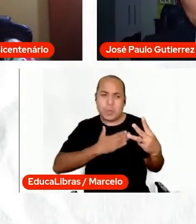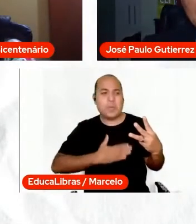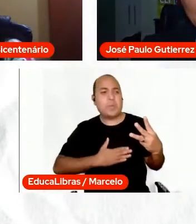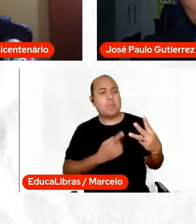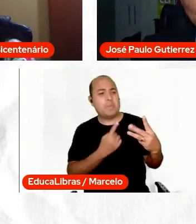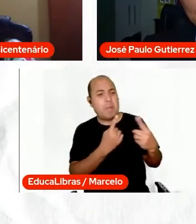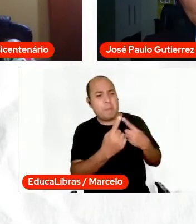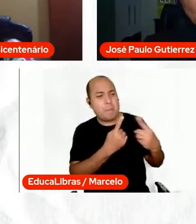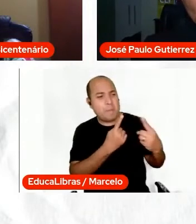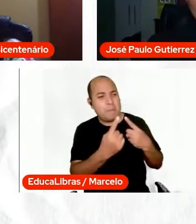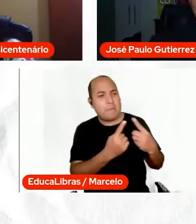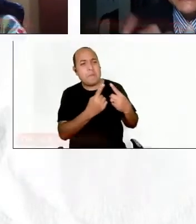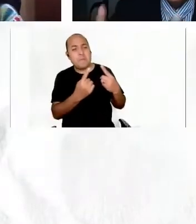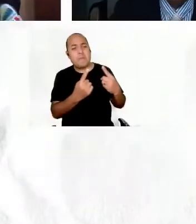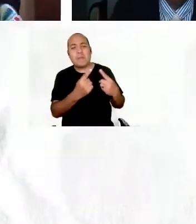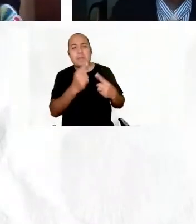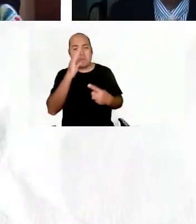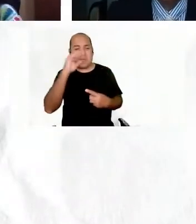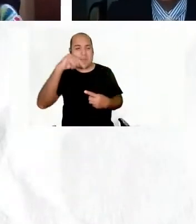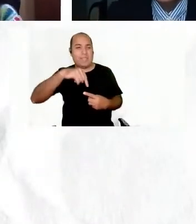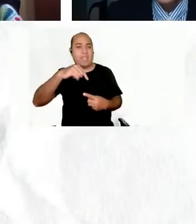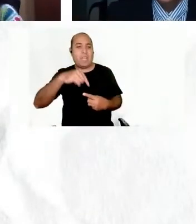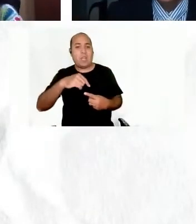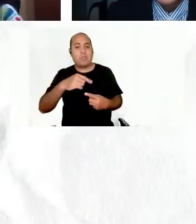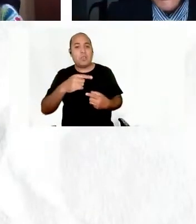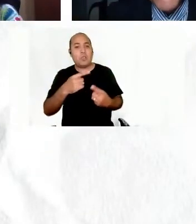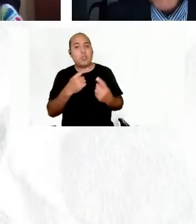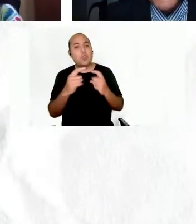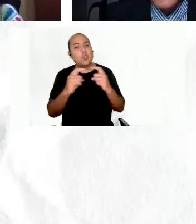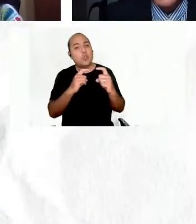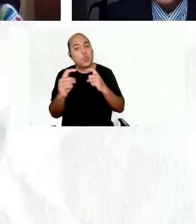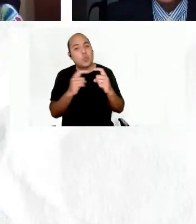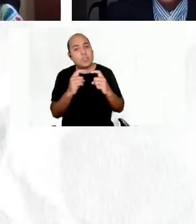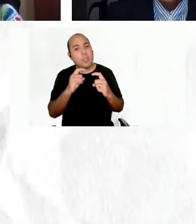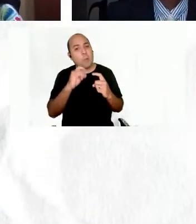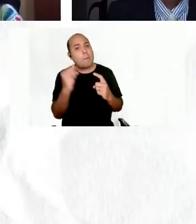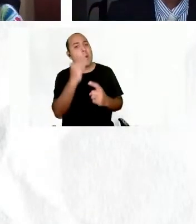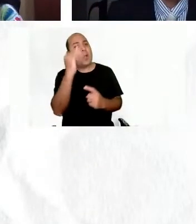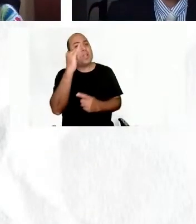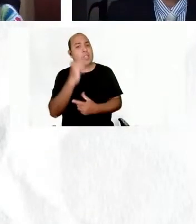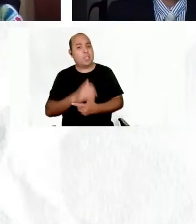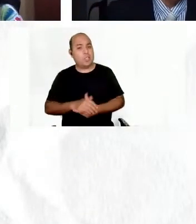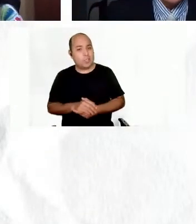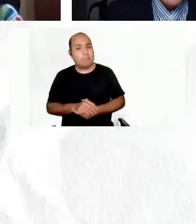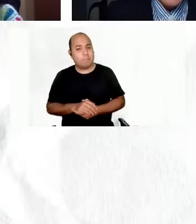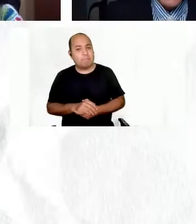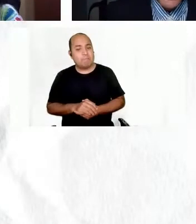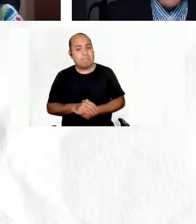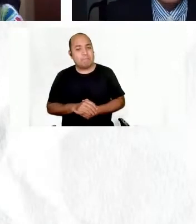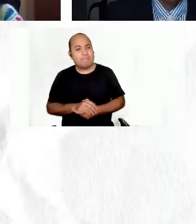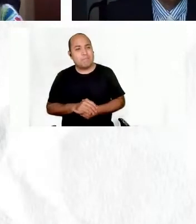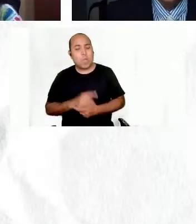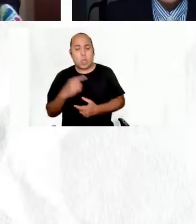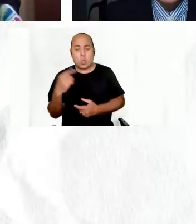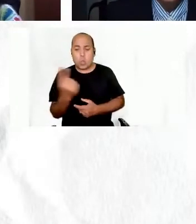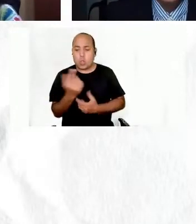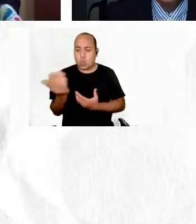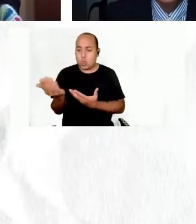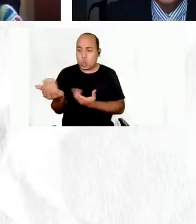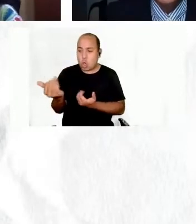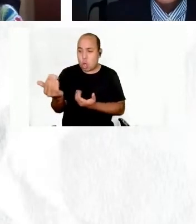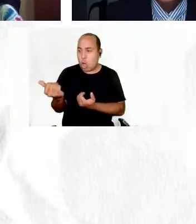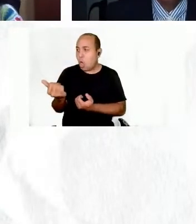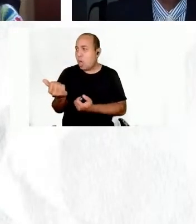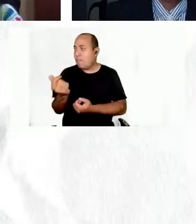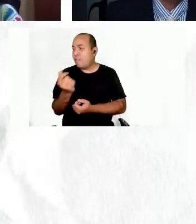alto do nosso encontro, trazido uma discussão como essa, tão importante para todos os nossos jovens, adolescentes,